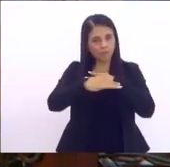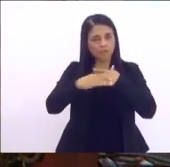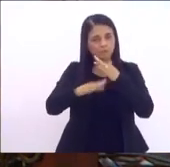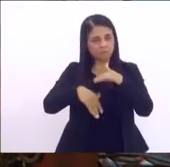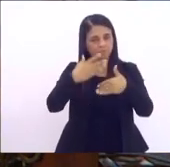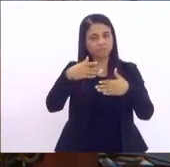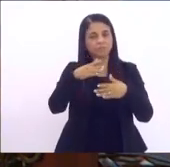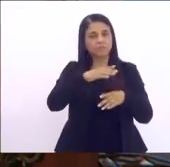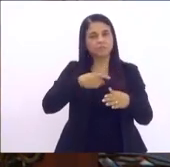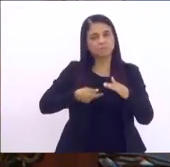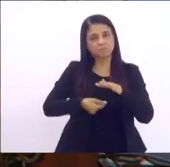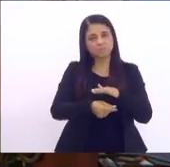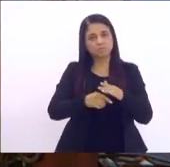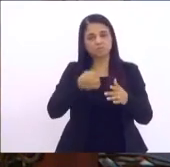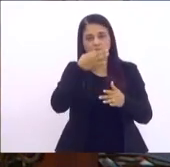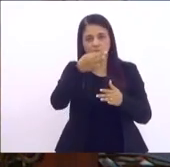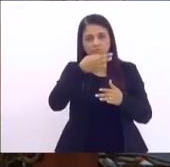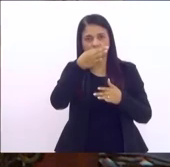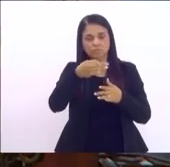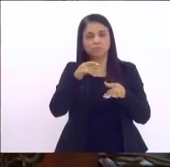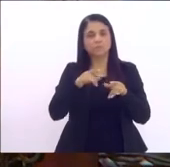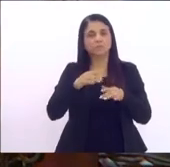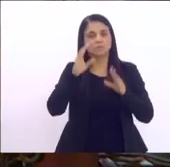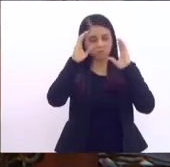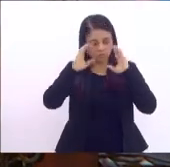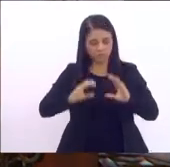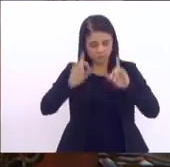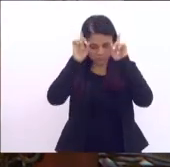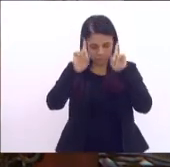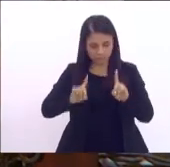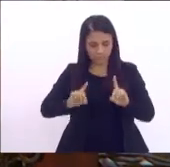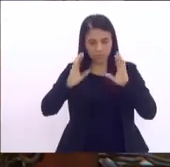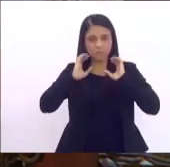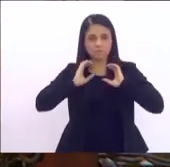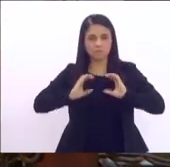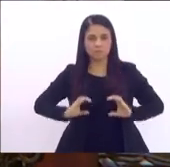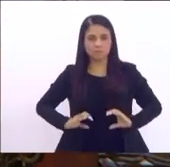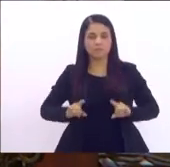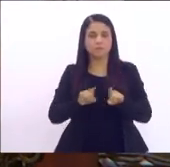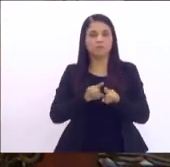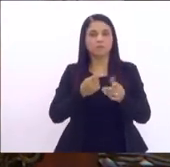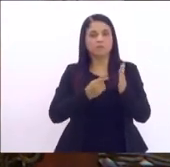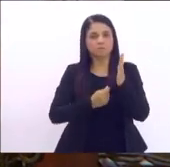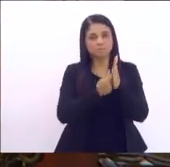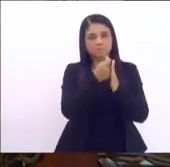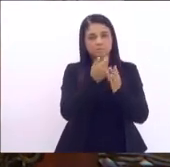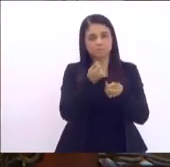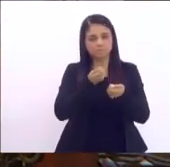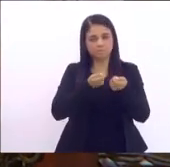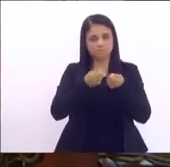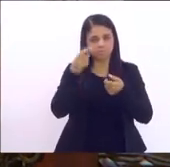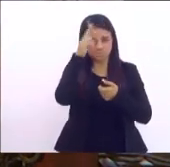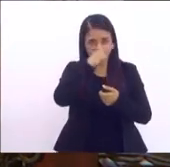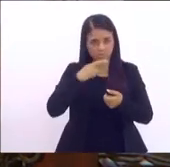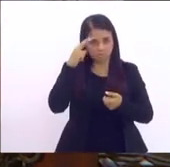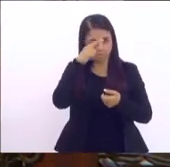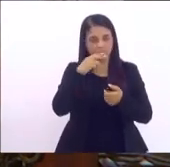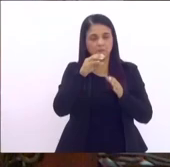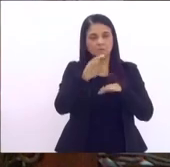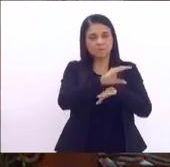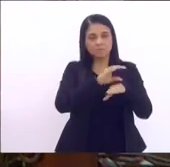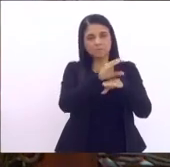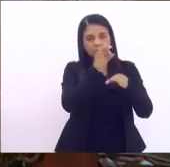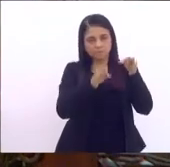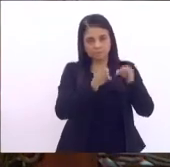Cidadania e de Orçamento, Finanças, Fiscalização Financeira e Controle. Para emitir parecer pela Comissão de Constituição e Justiça,